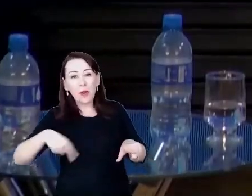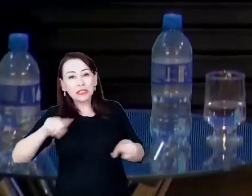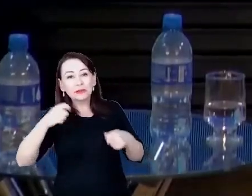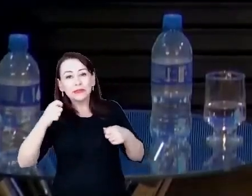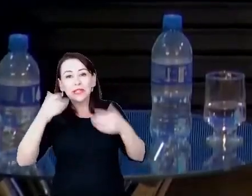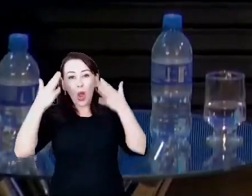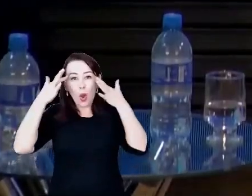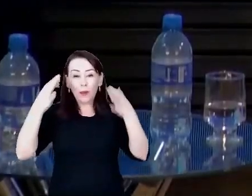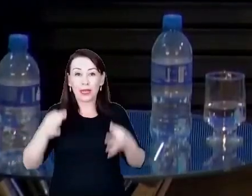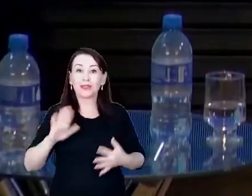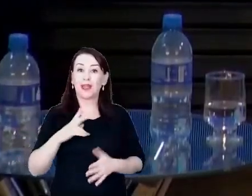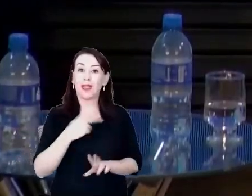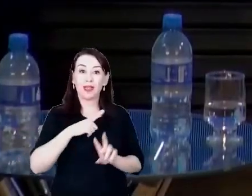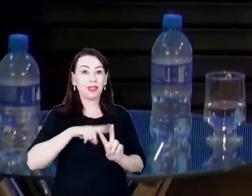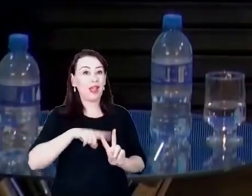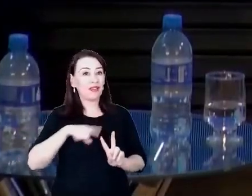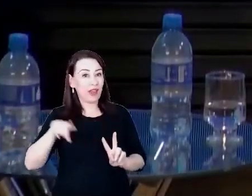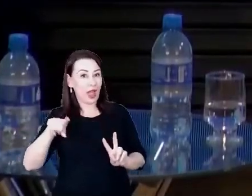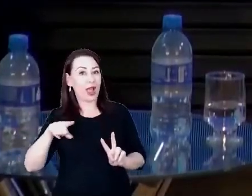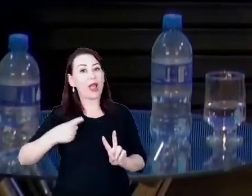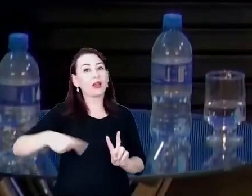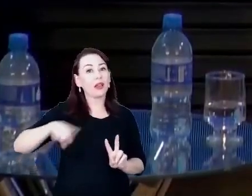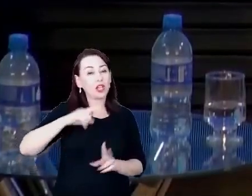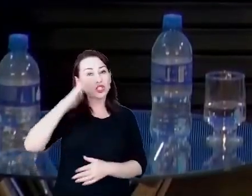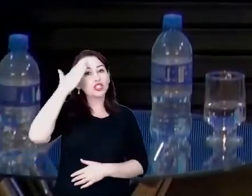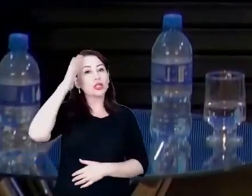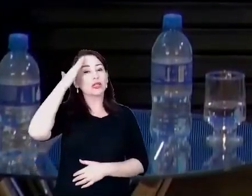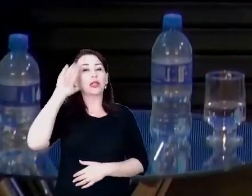Vale que isso já